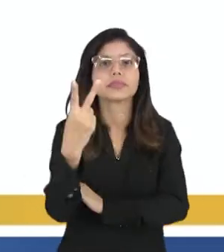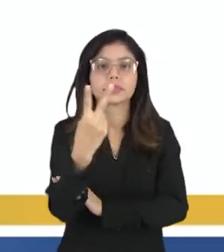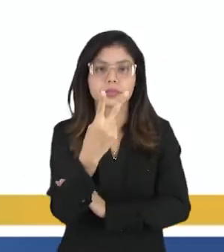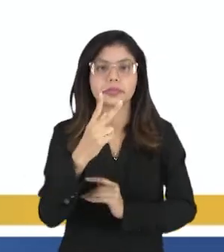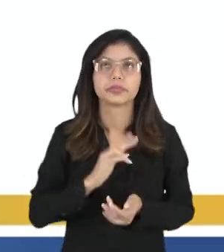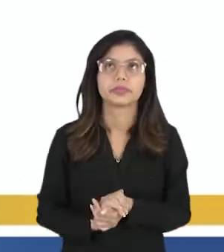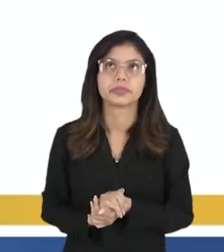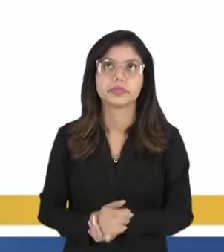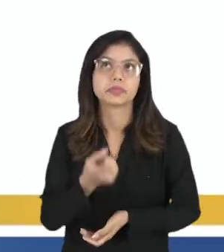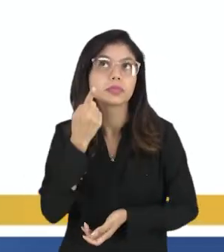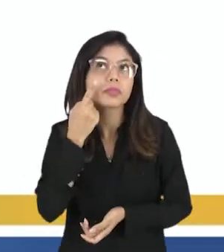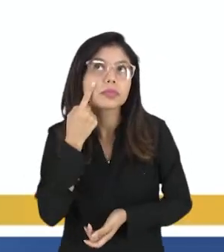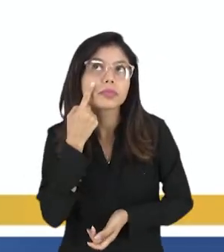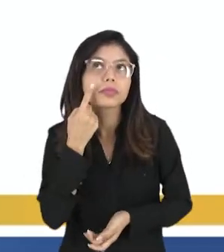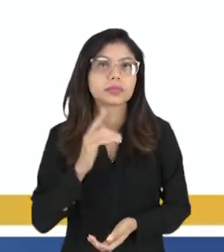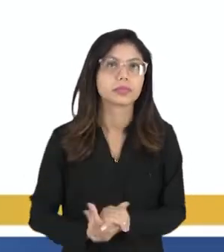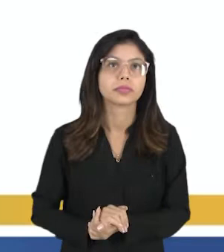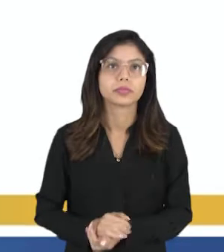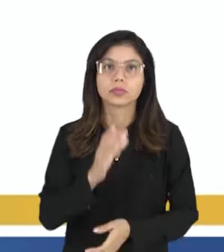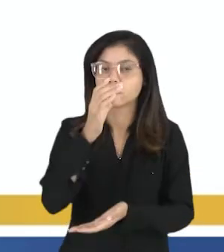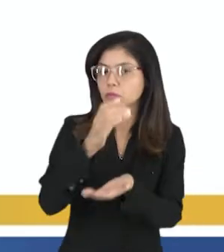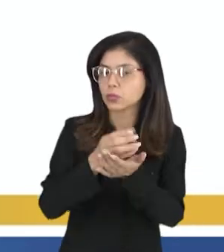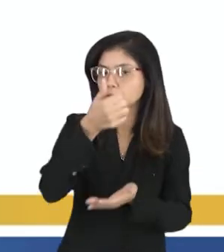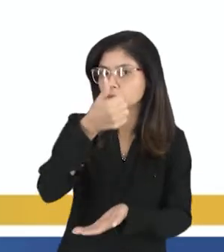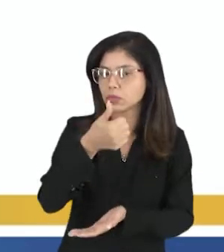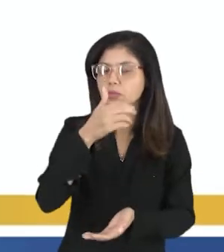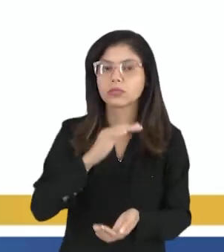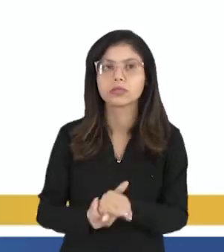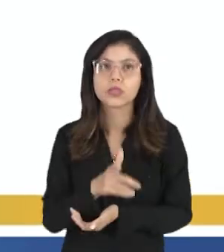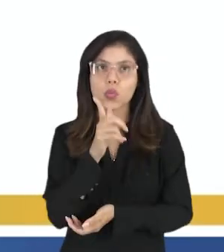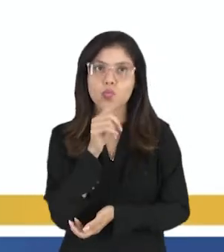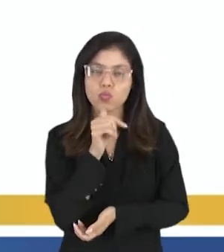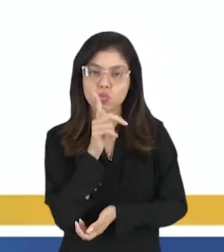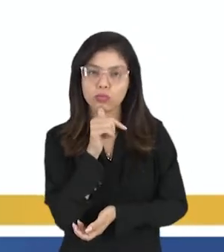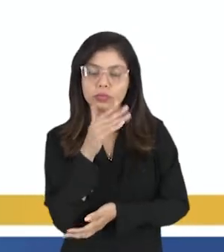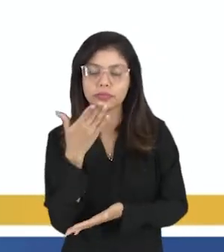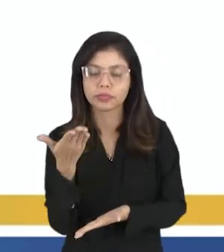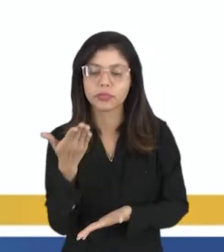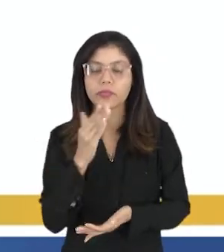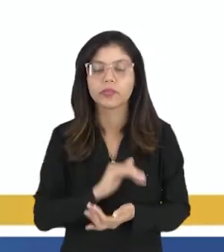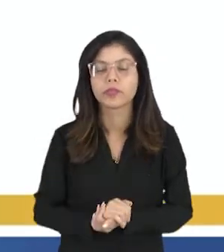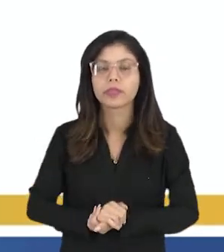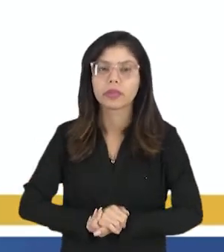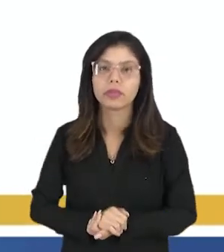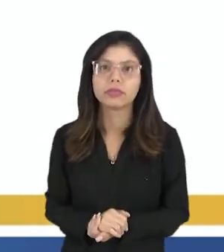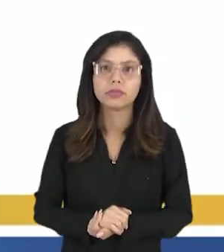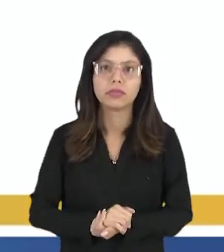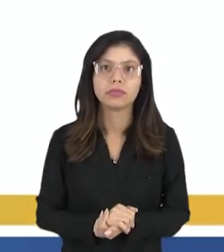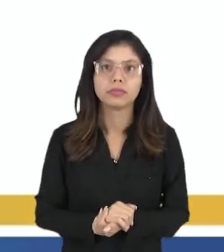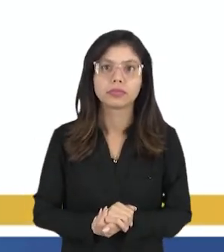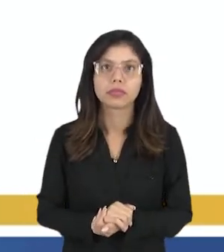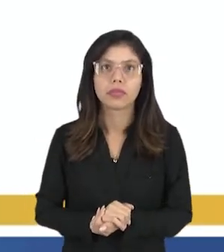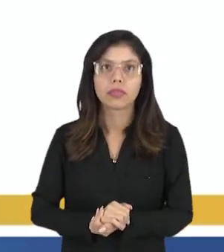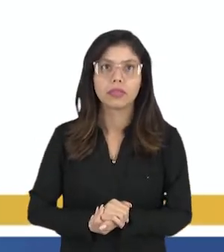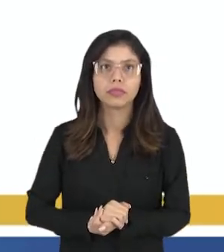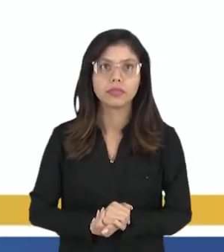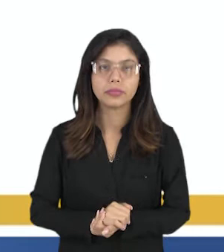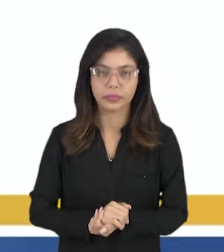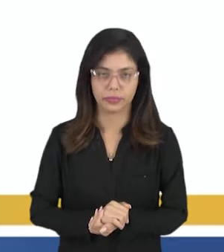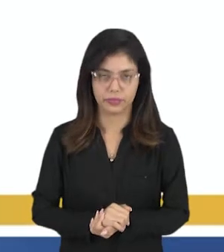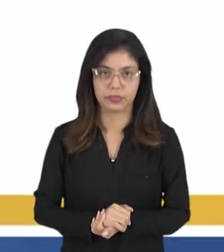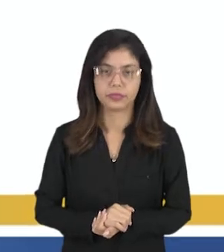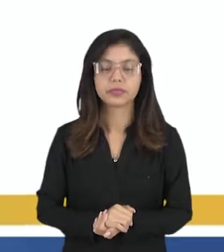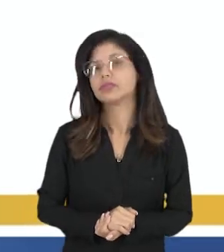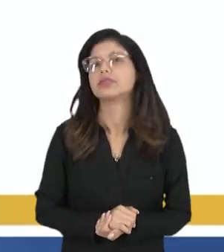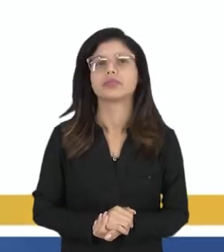2, vamos observar aqui. No copo 1, eu coloquei aqui para ficar fácil de a gente estar trabalhando o conteúdo, ok? Então, no copo